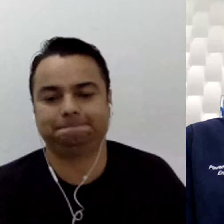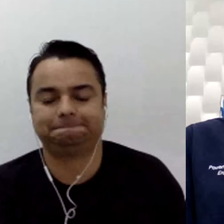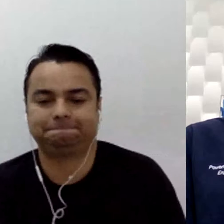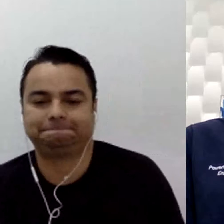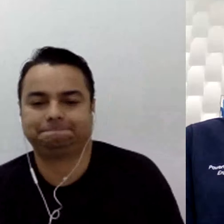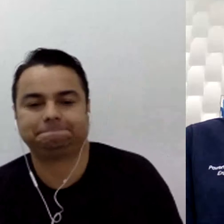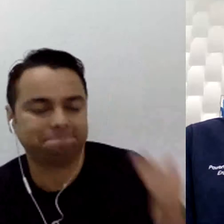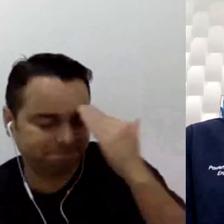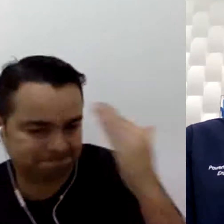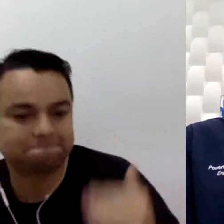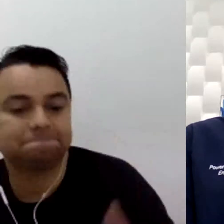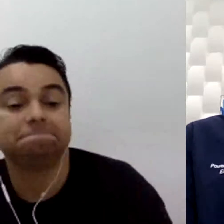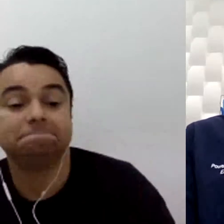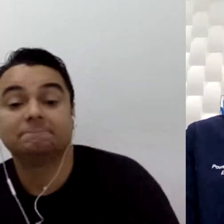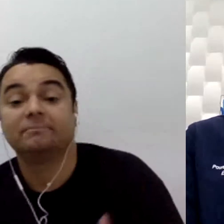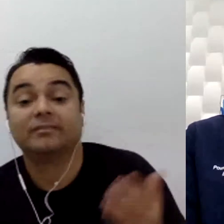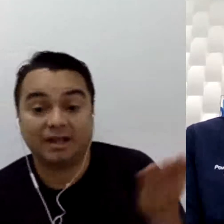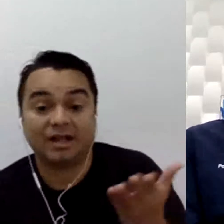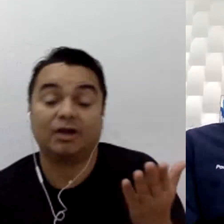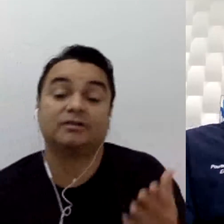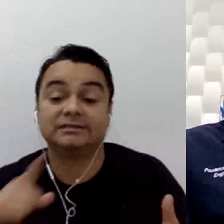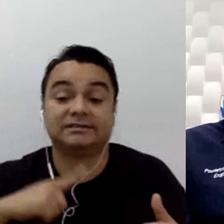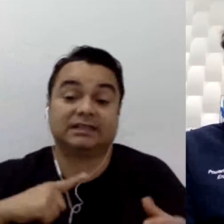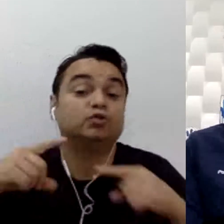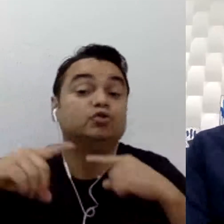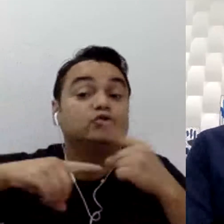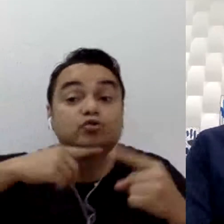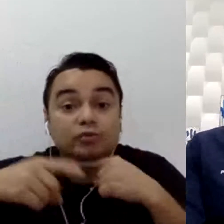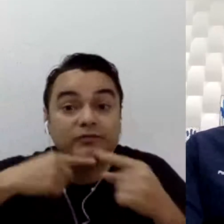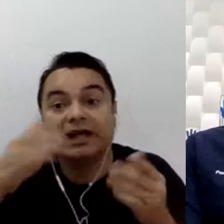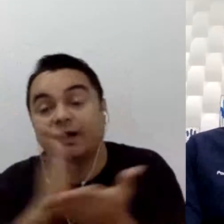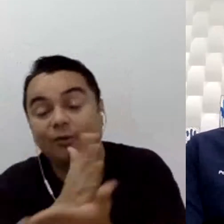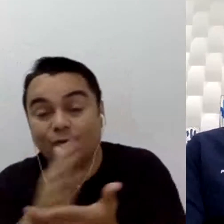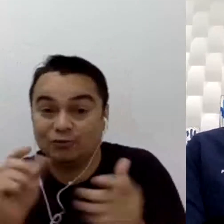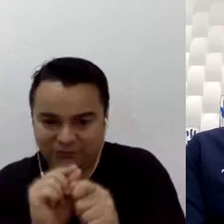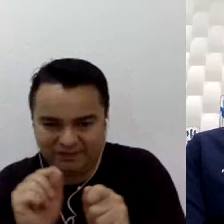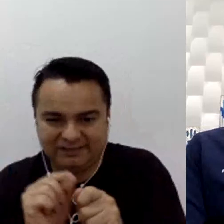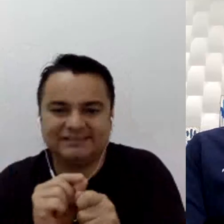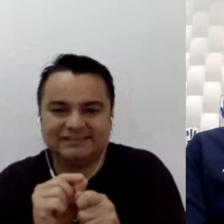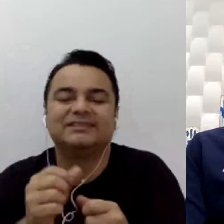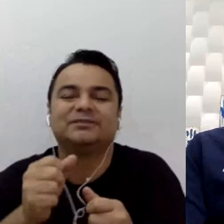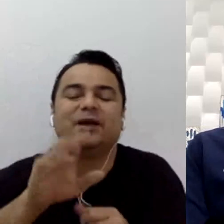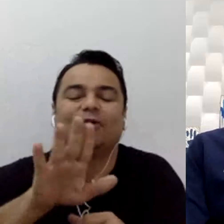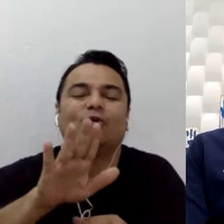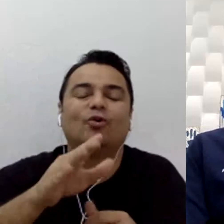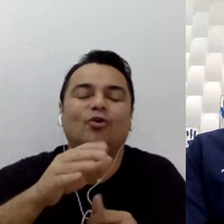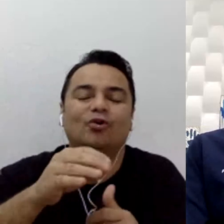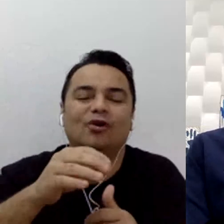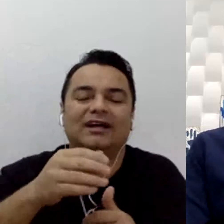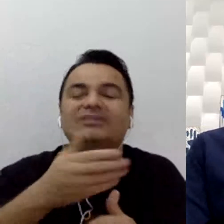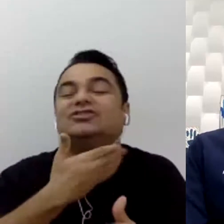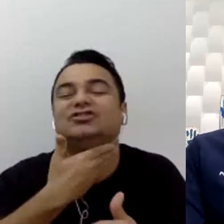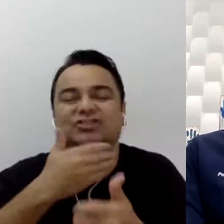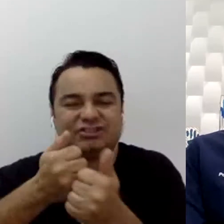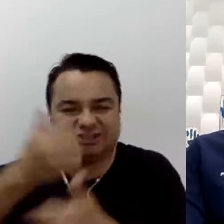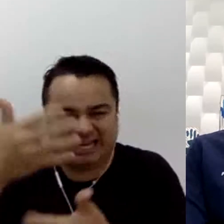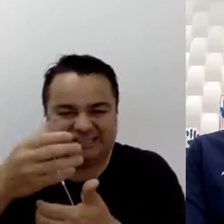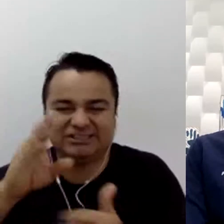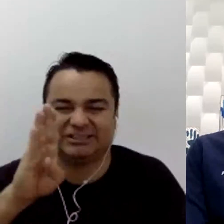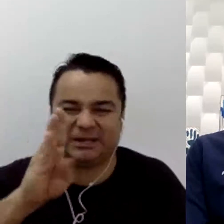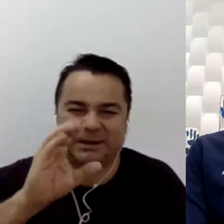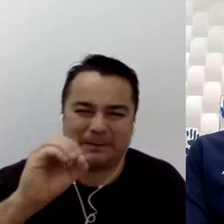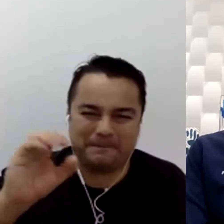Perfeito, obrigada. E aí a gente tem umas dúvidas que o pessoal fez, né, pelo chatbot que a gente enviou nos